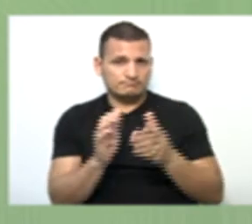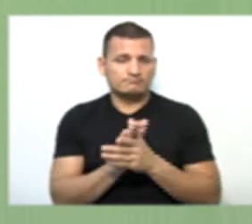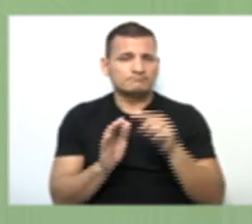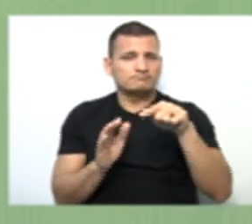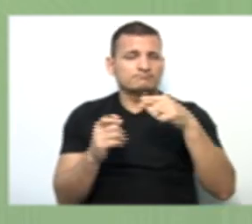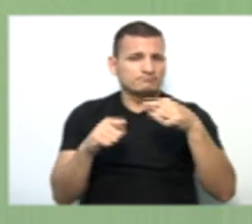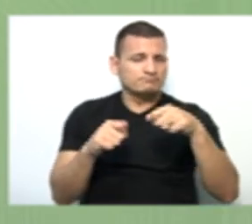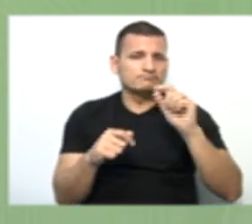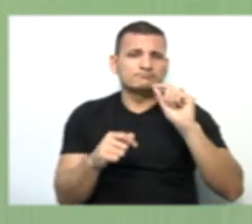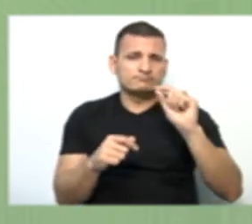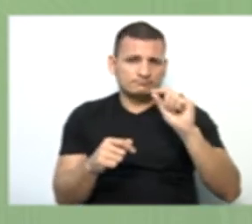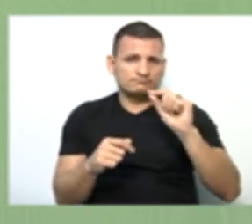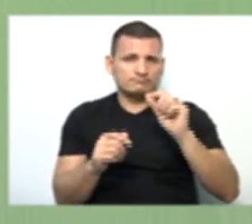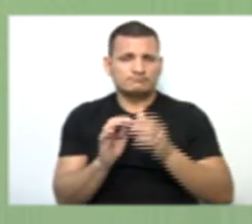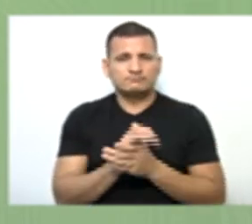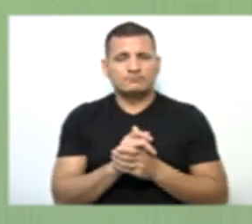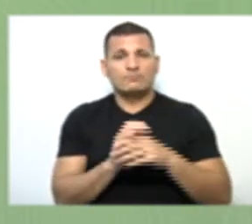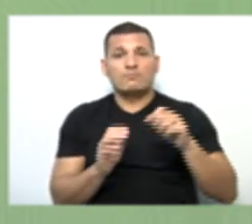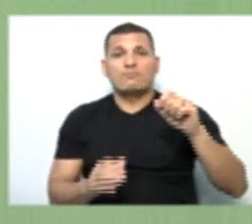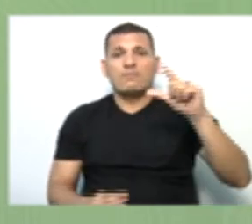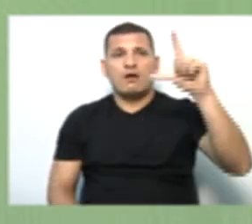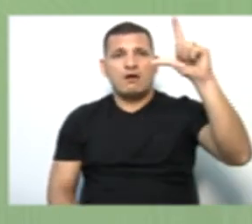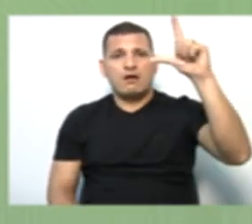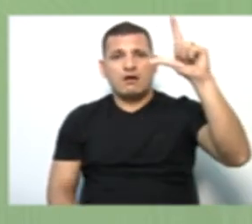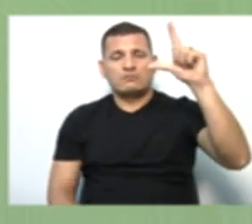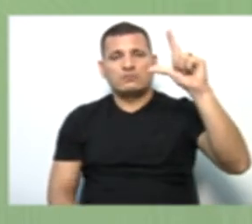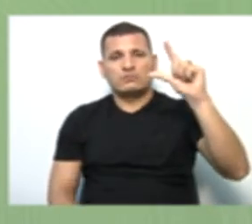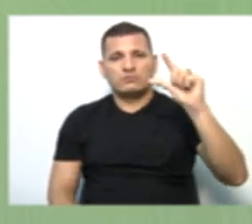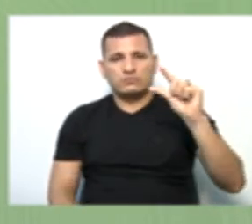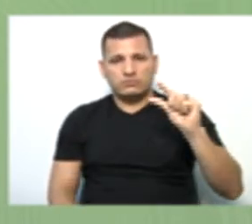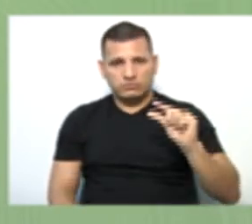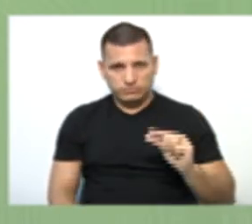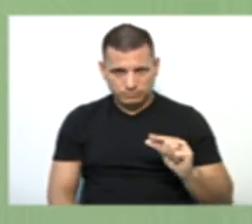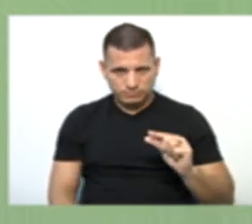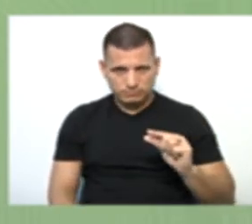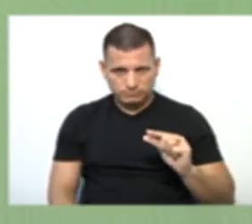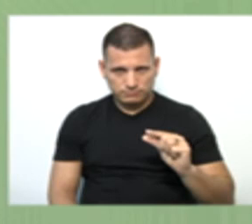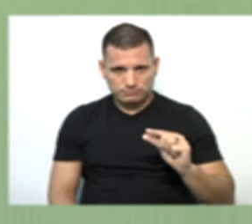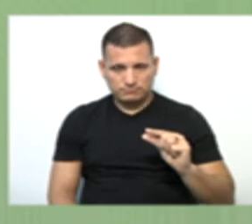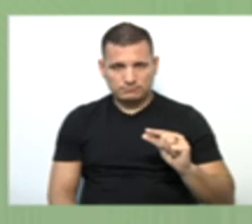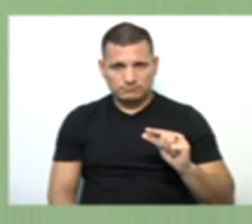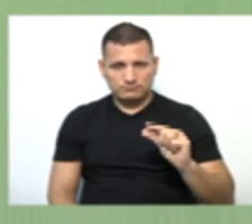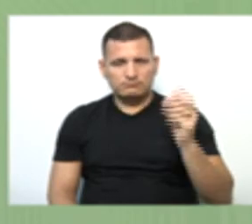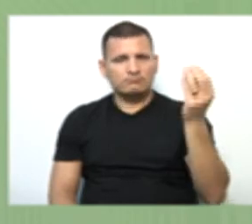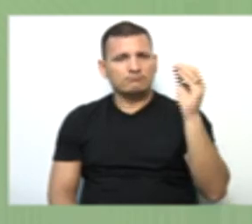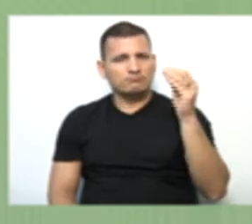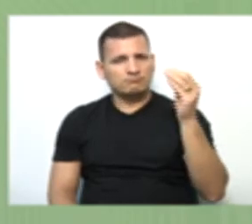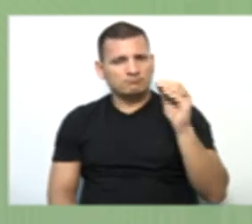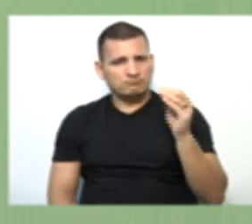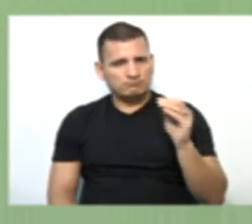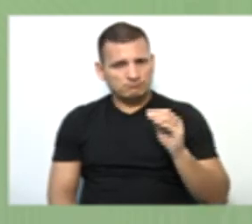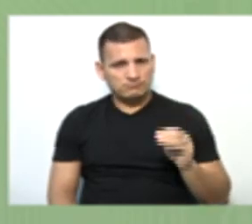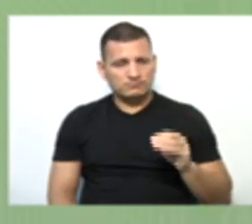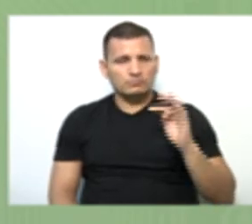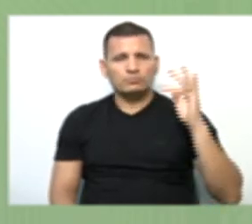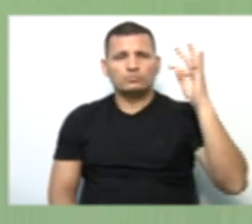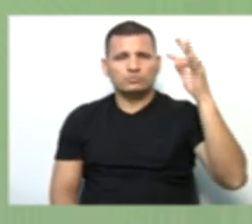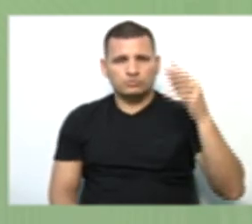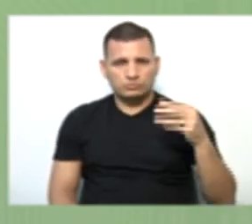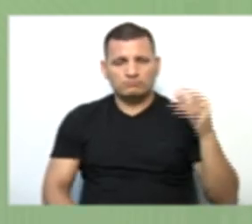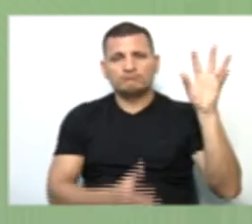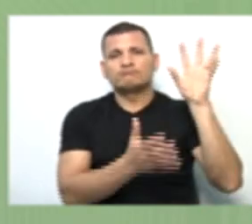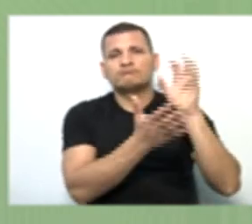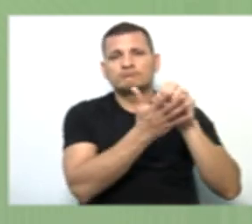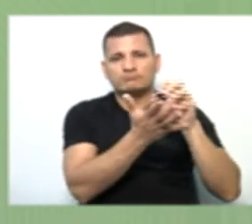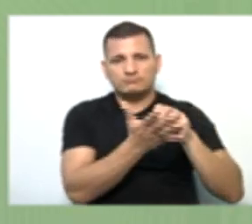ordem decrescente de grau de liquidez dos elementos nelas registrados, ou